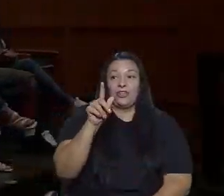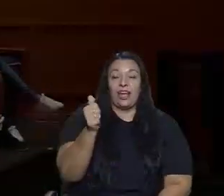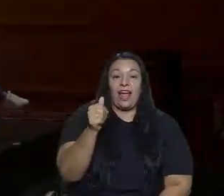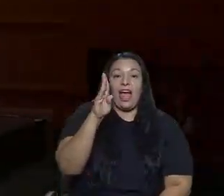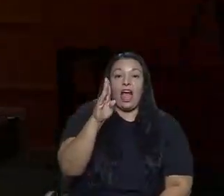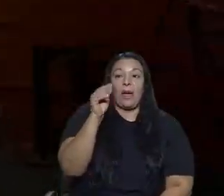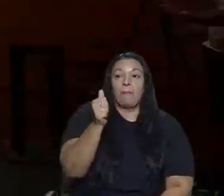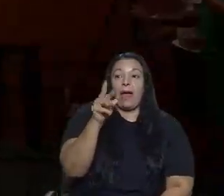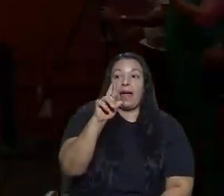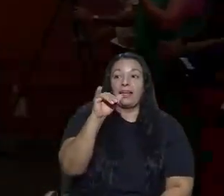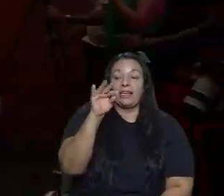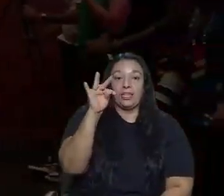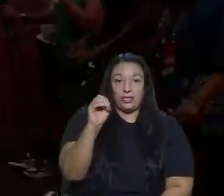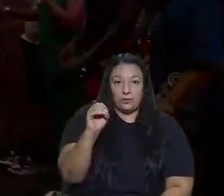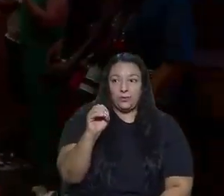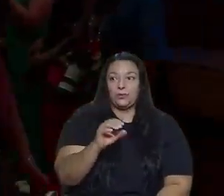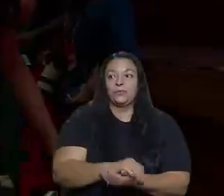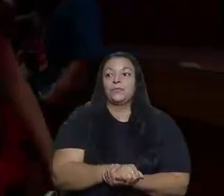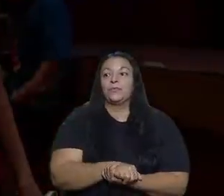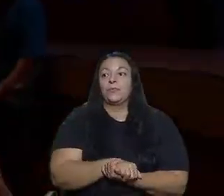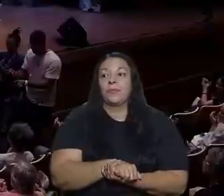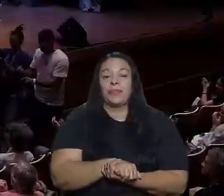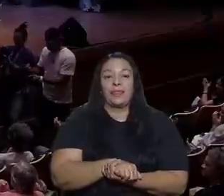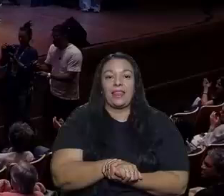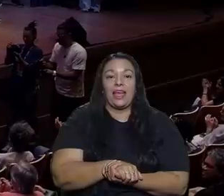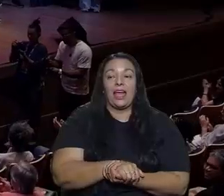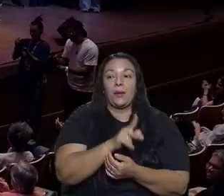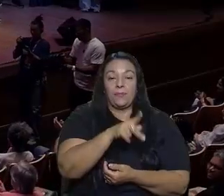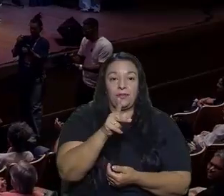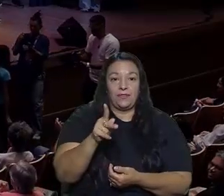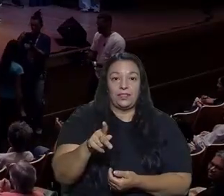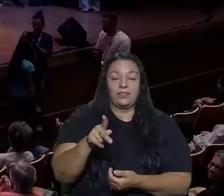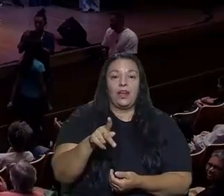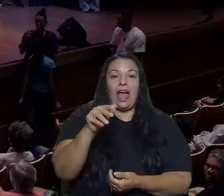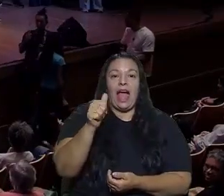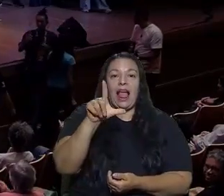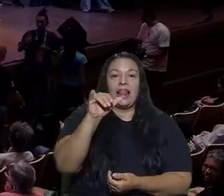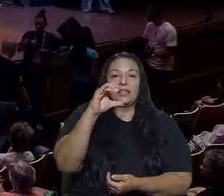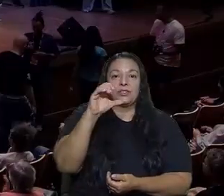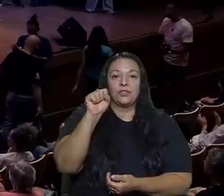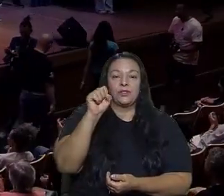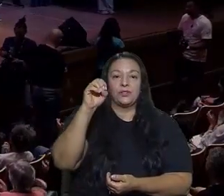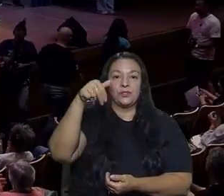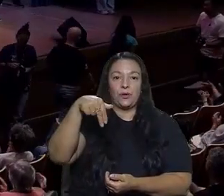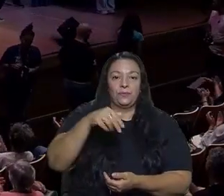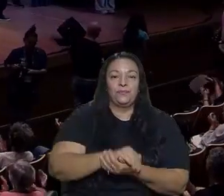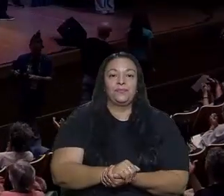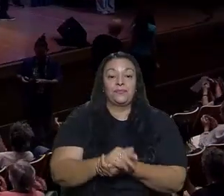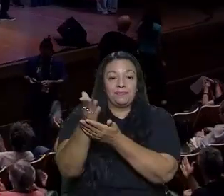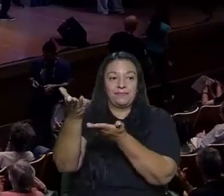Sua professora é a Michele Landim, que vem representada pelo diretor Alisson Romualdo. Vamos recebê-los.